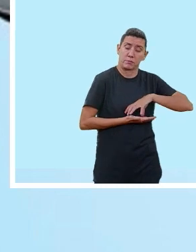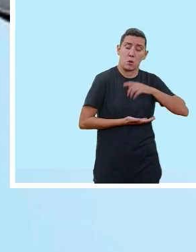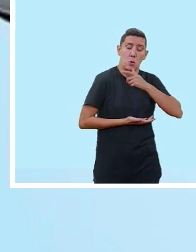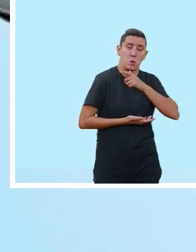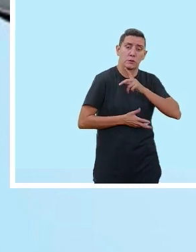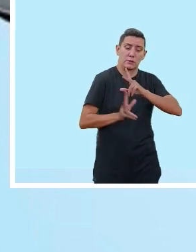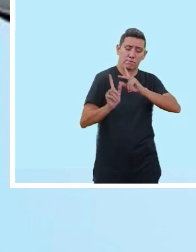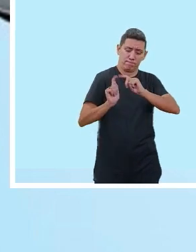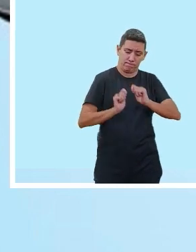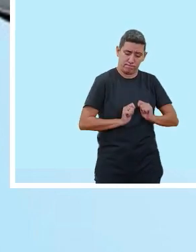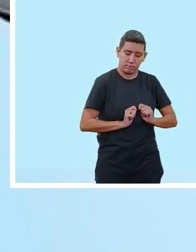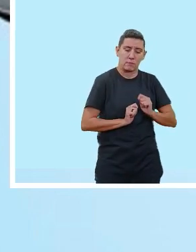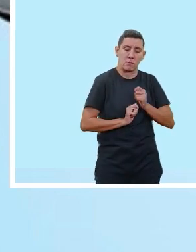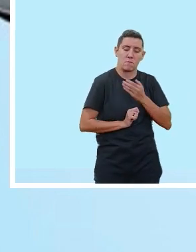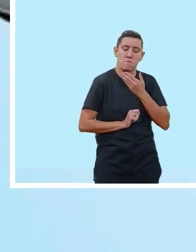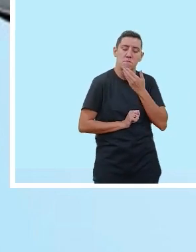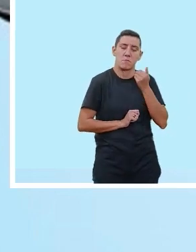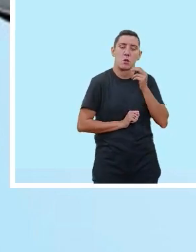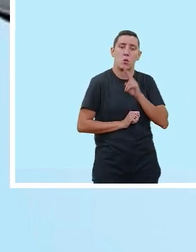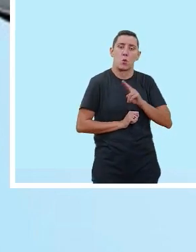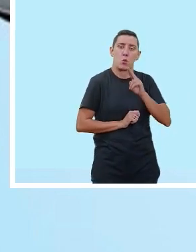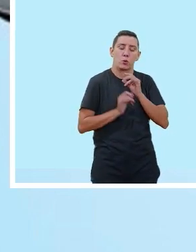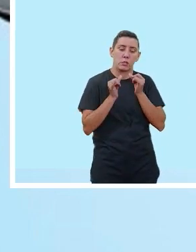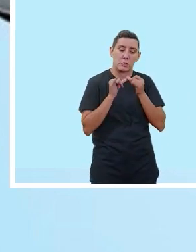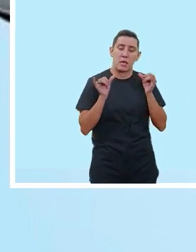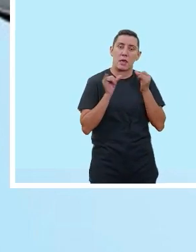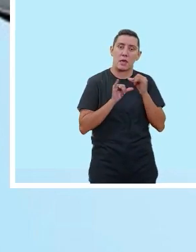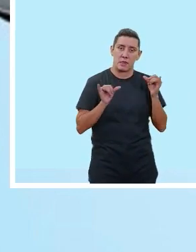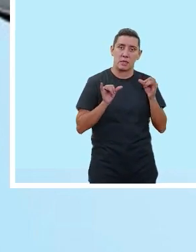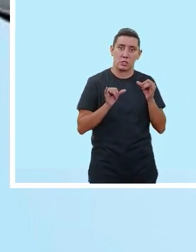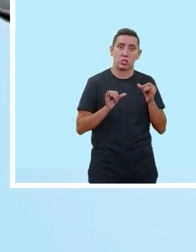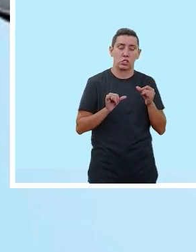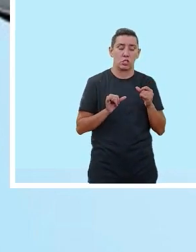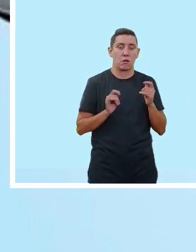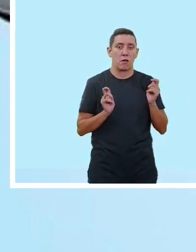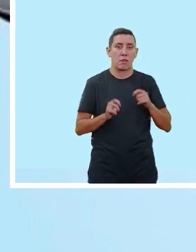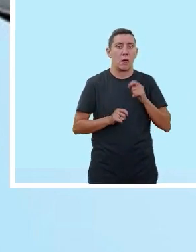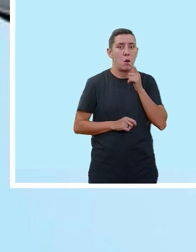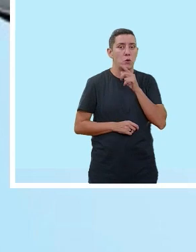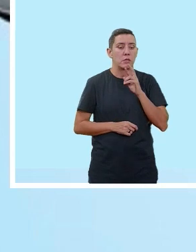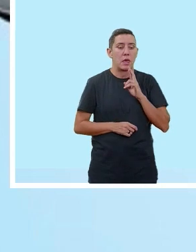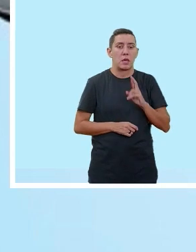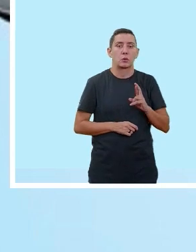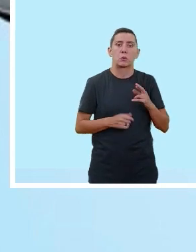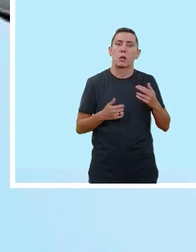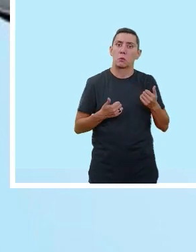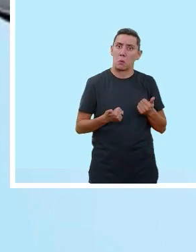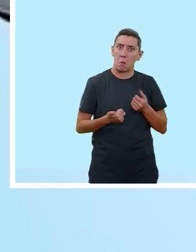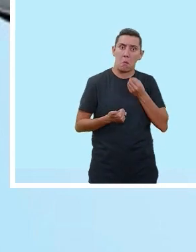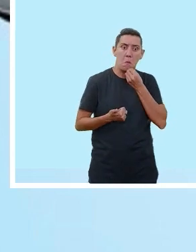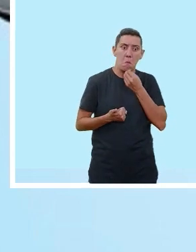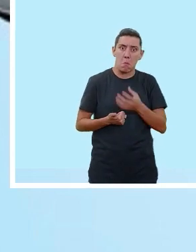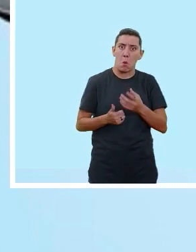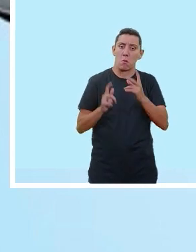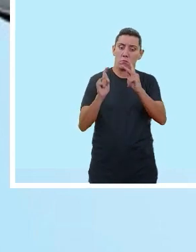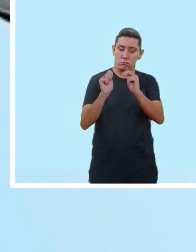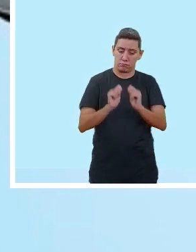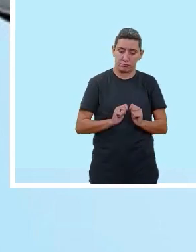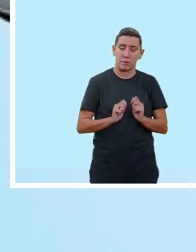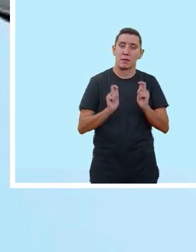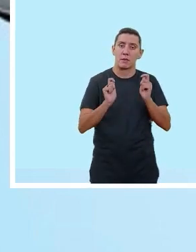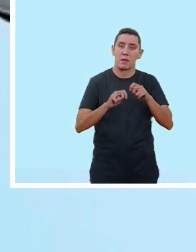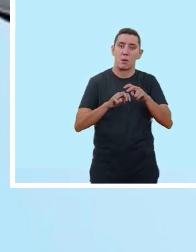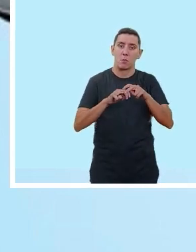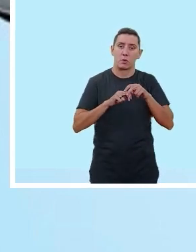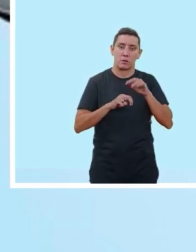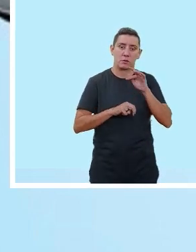uma melhora da eficiência energética de forma muito significativa em função da utilização da tecnologia de free cooling, essa